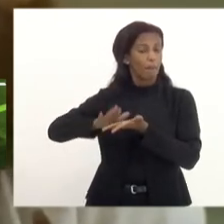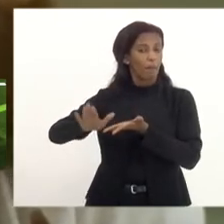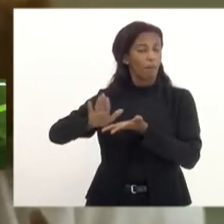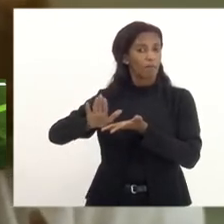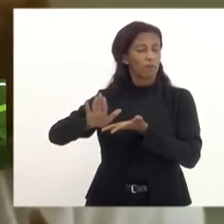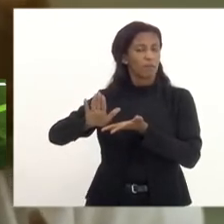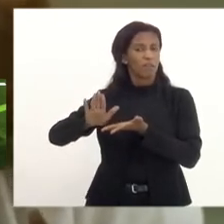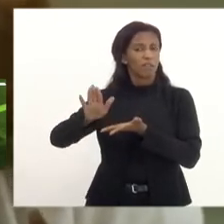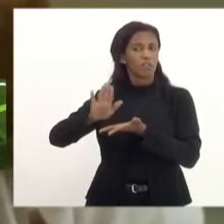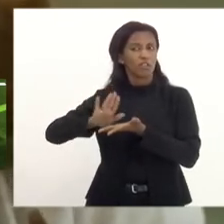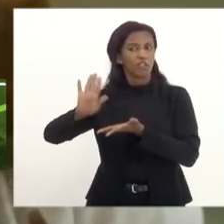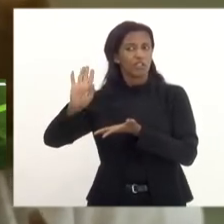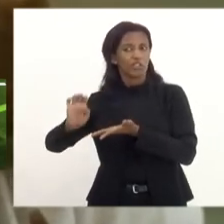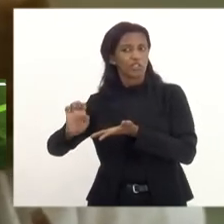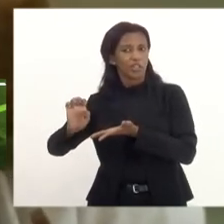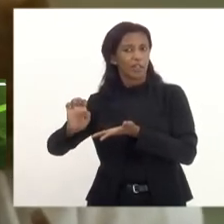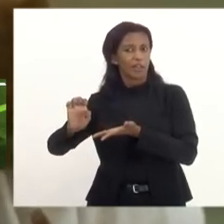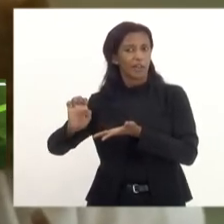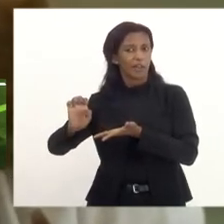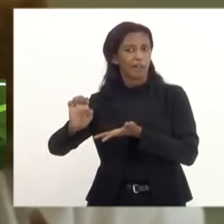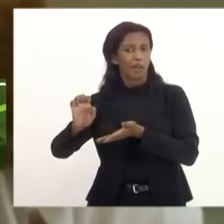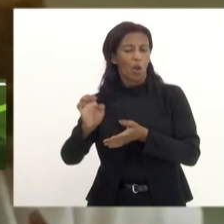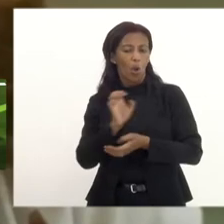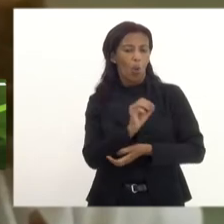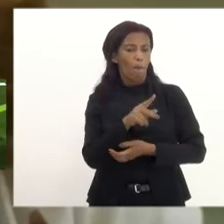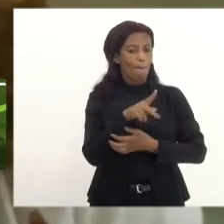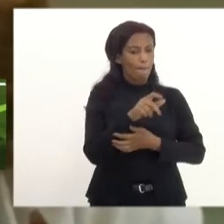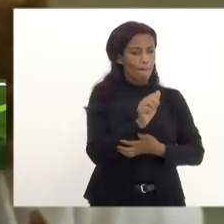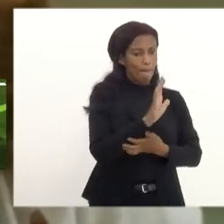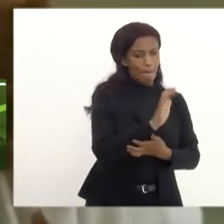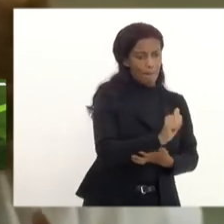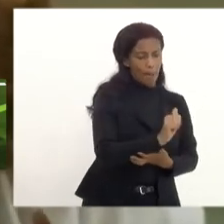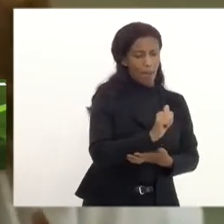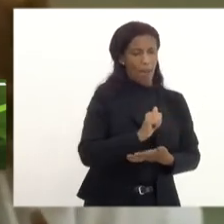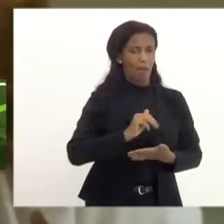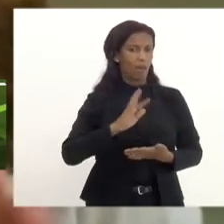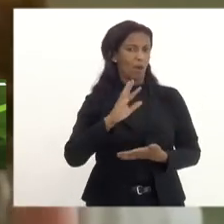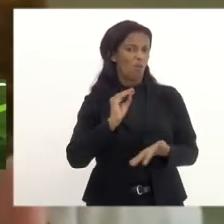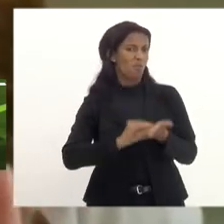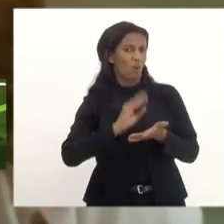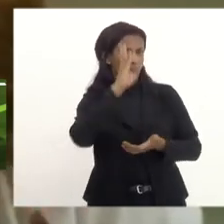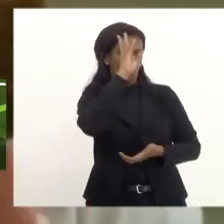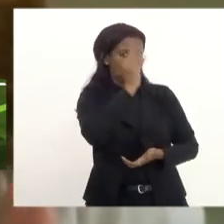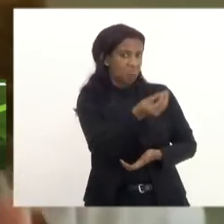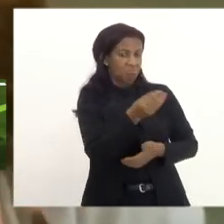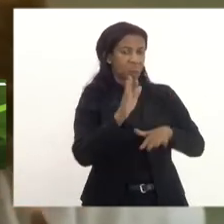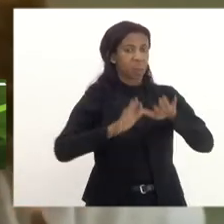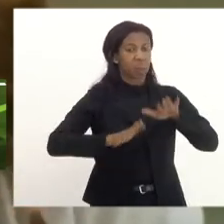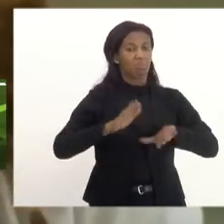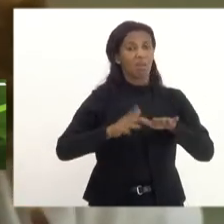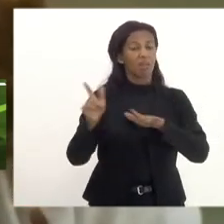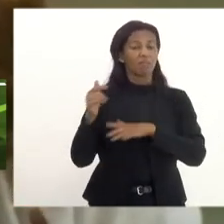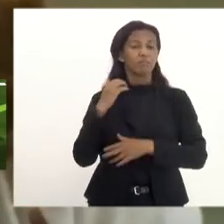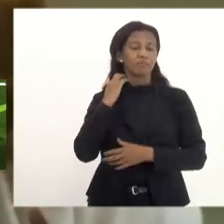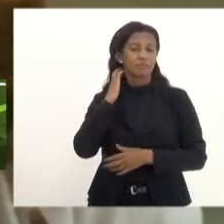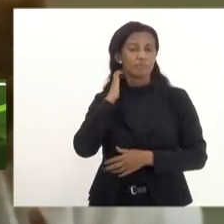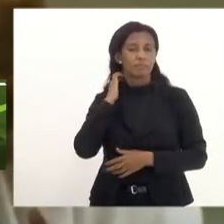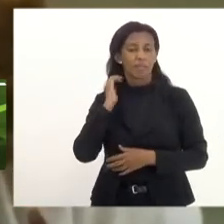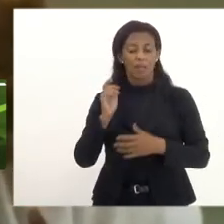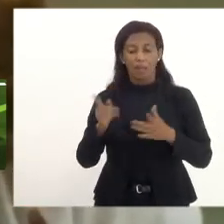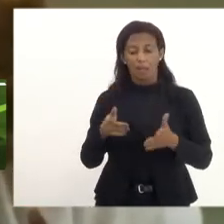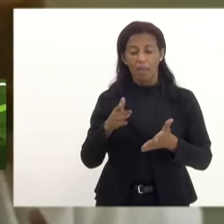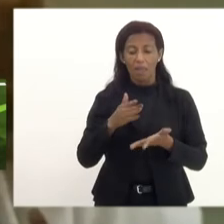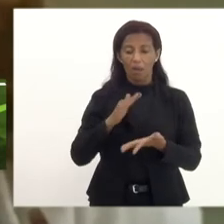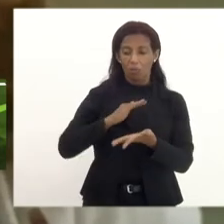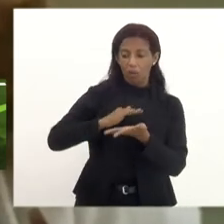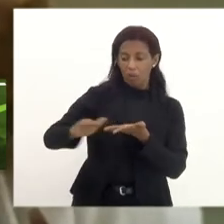esquerda, não é uma demanda opaca, não é uma demanda mal resolvida, vamos dizer assim, mal explicada. É uma demanda